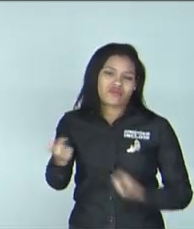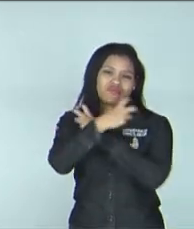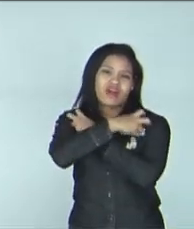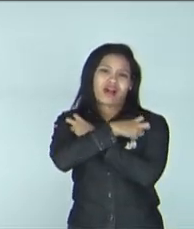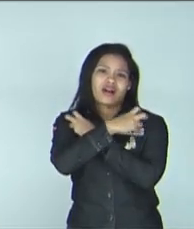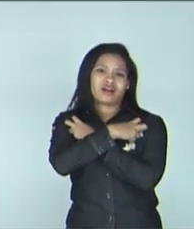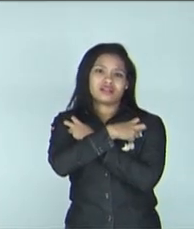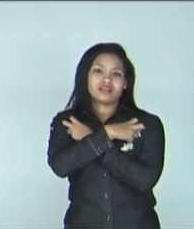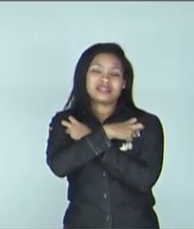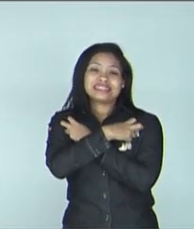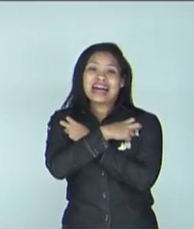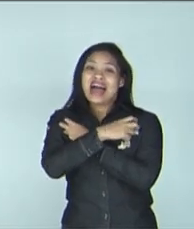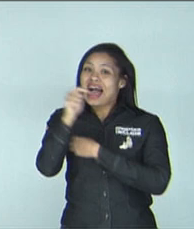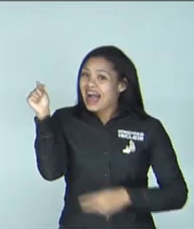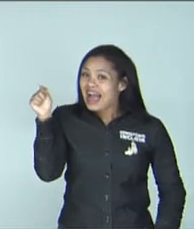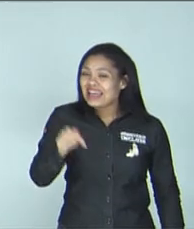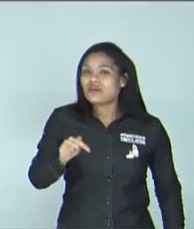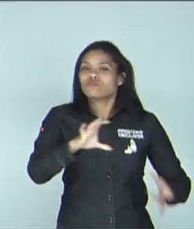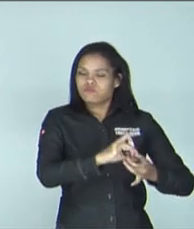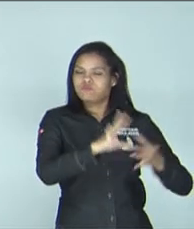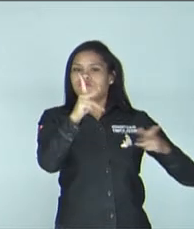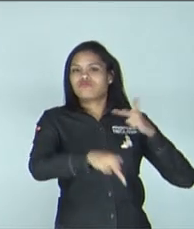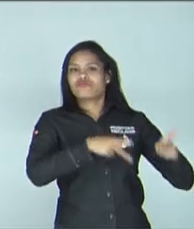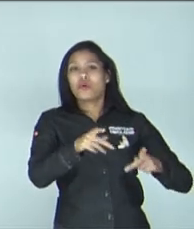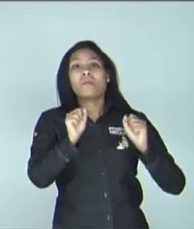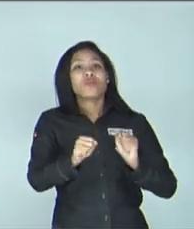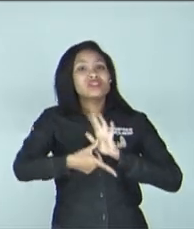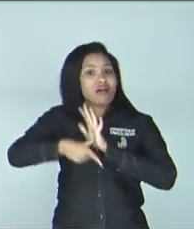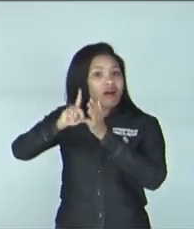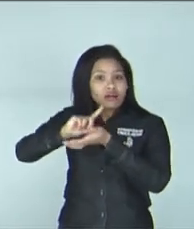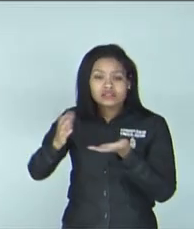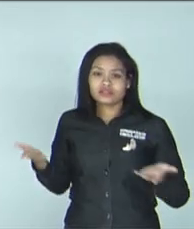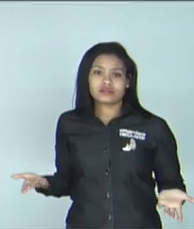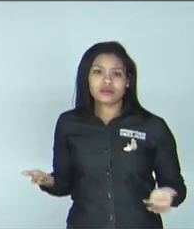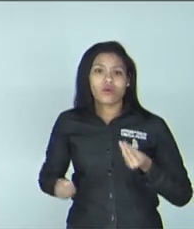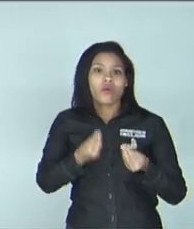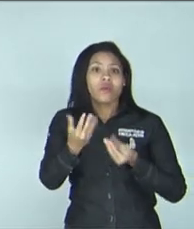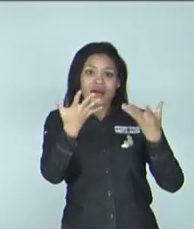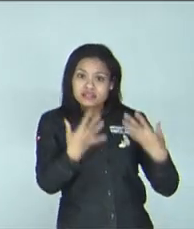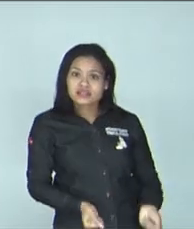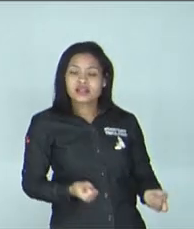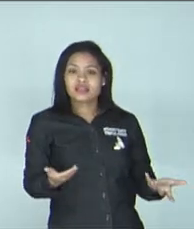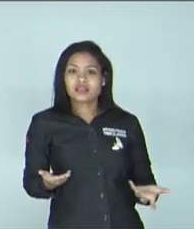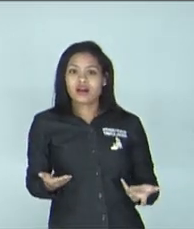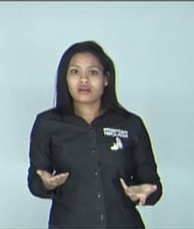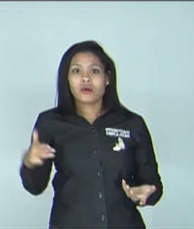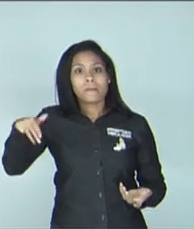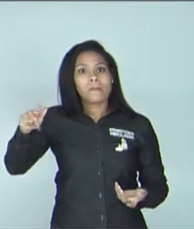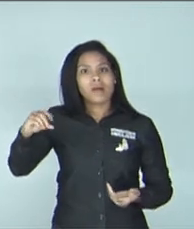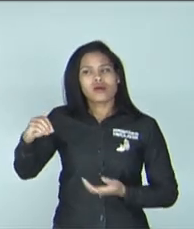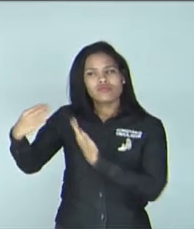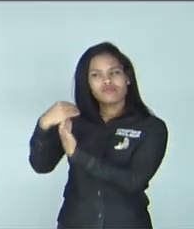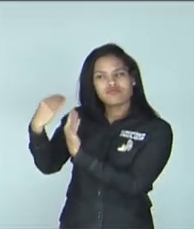faraó só então ele pegou o povo ele podia ter se lembrado de sete pragas se ele tivesse aceitado a orientação dos lagos